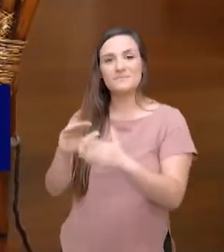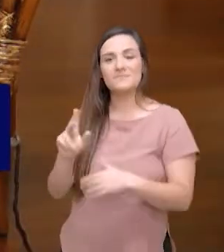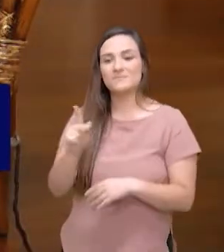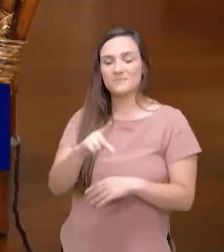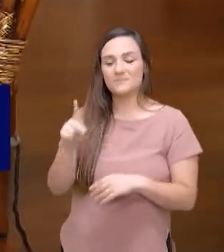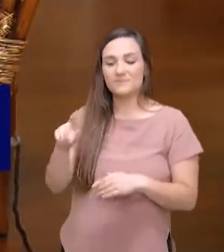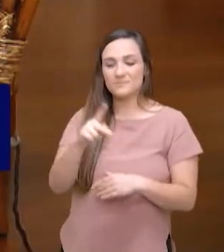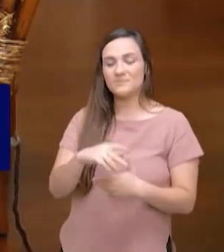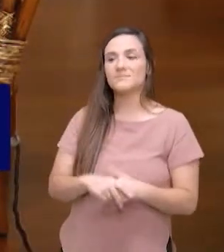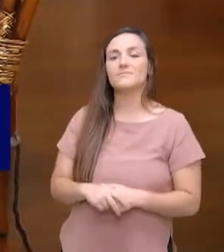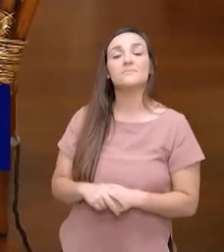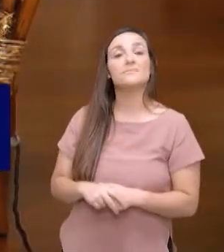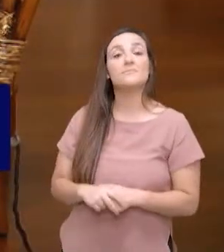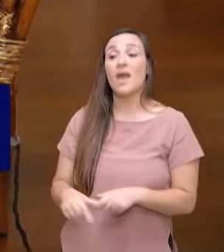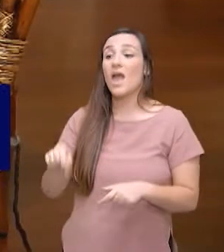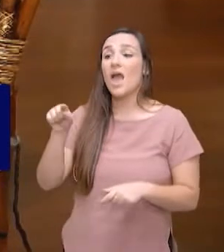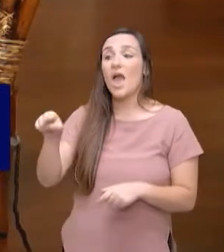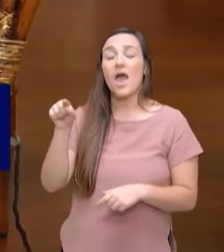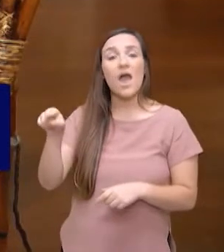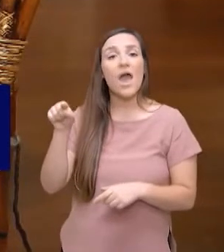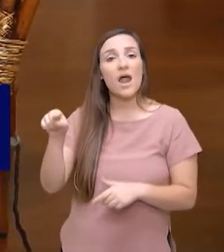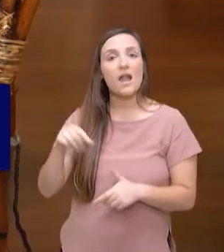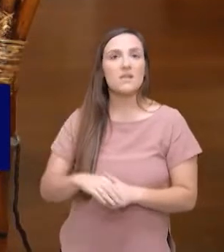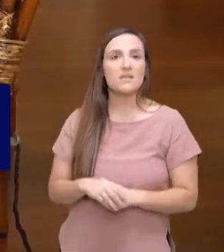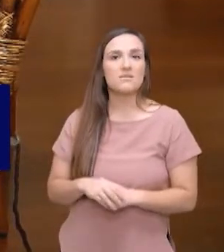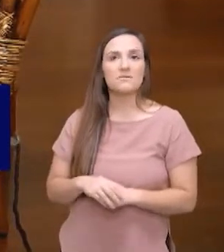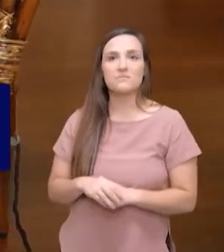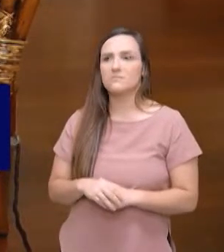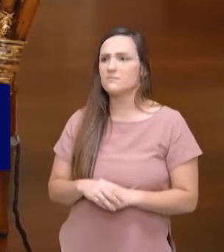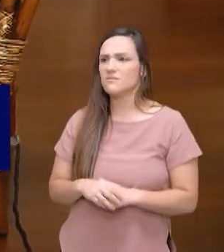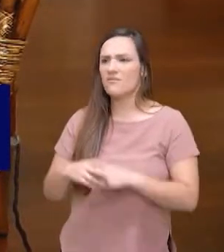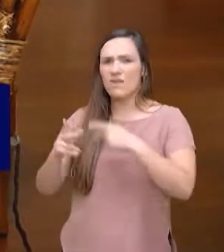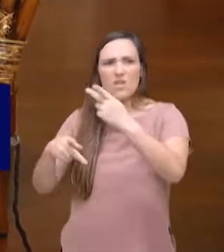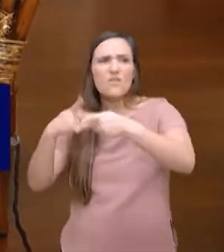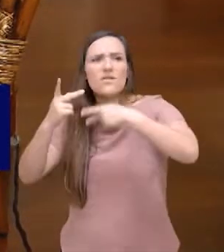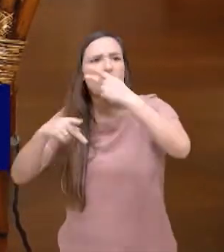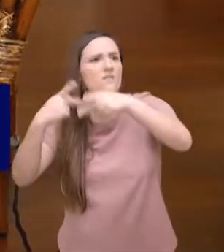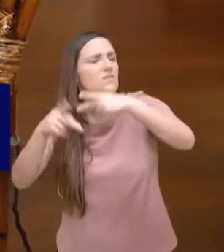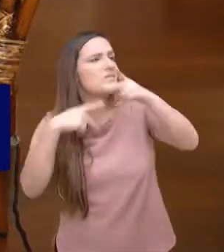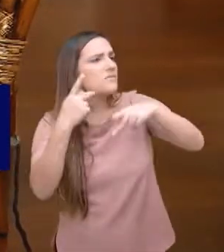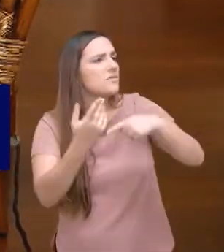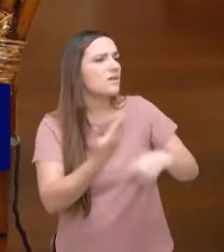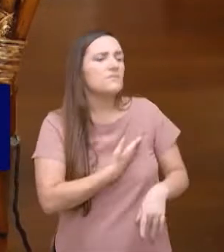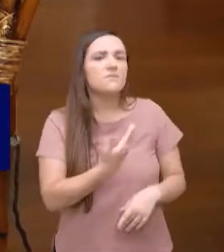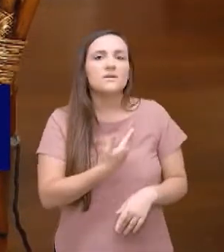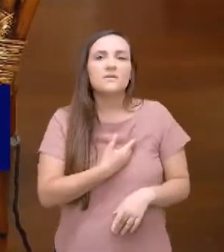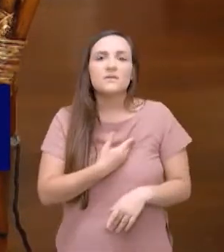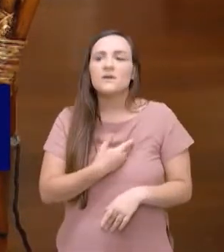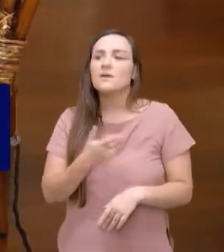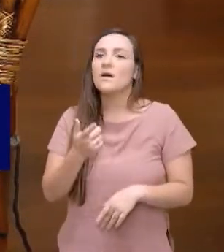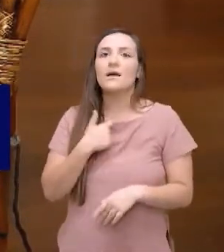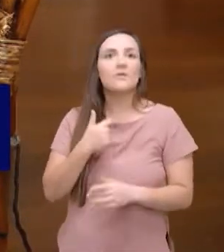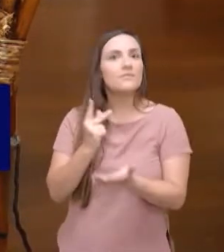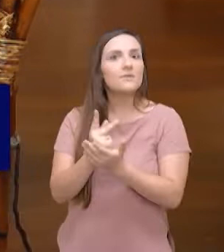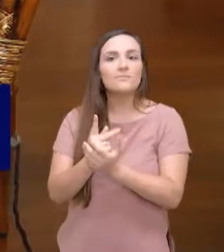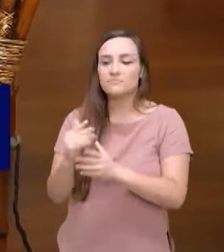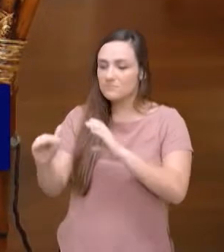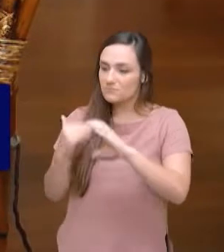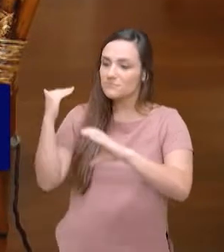tal. Ela, por sua vez, contou para as amigas dela. E eu comecei a receber